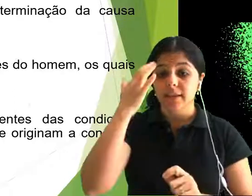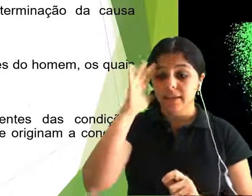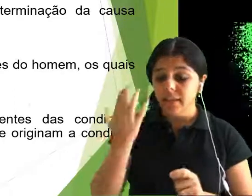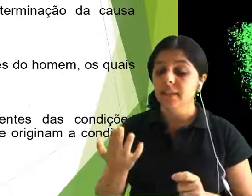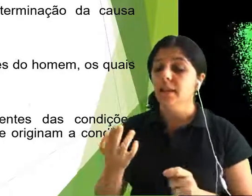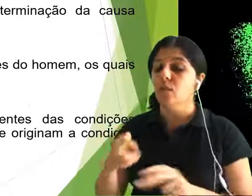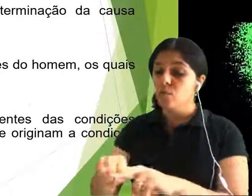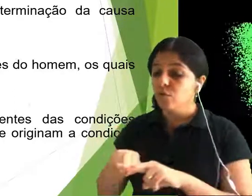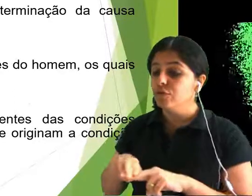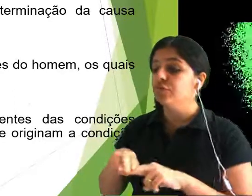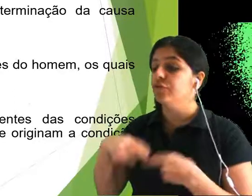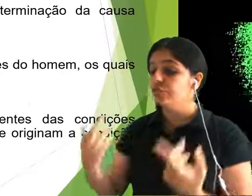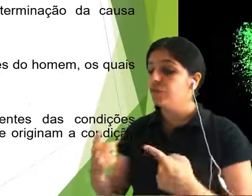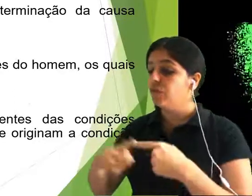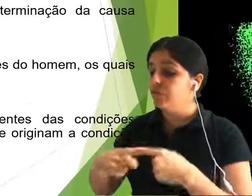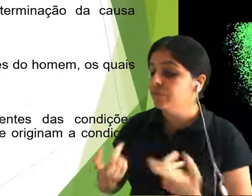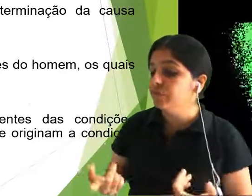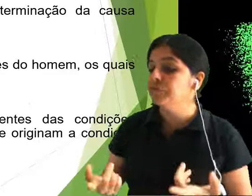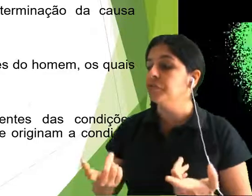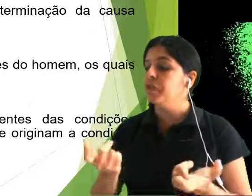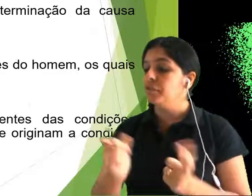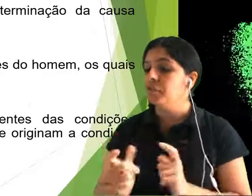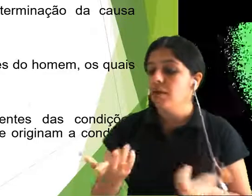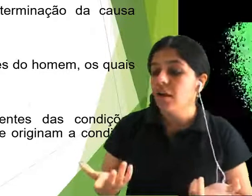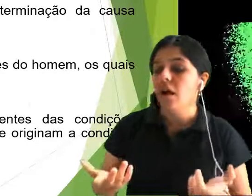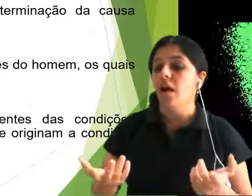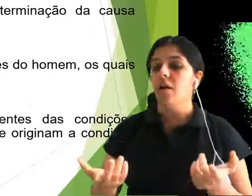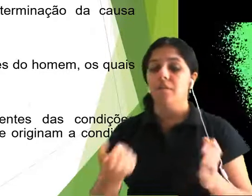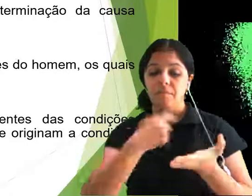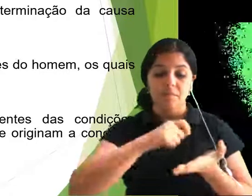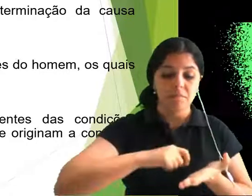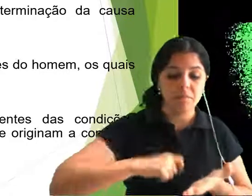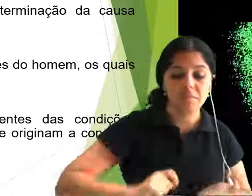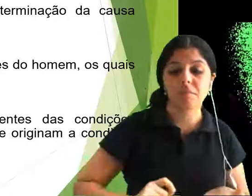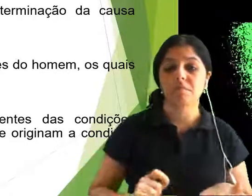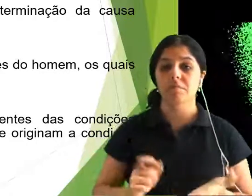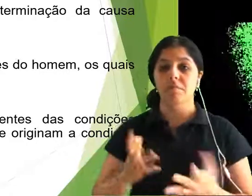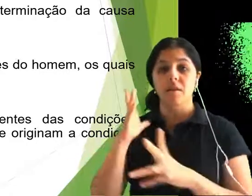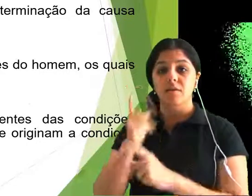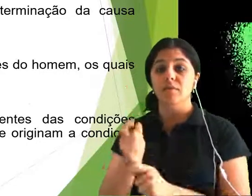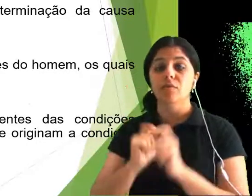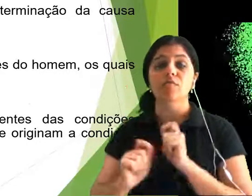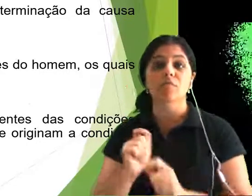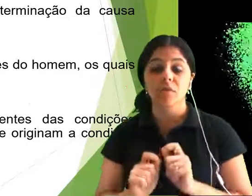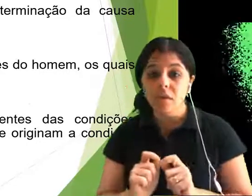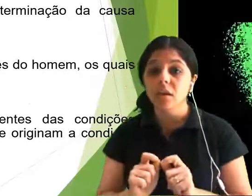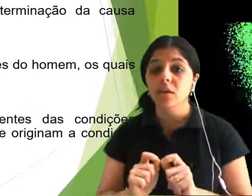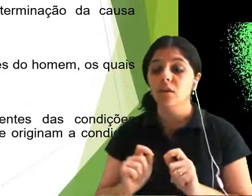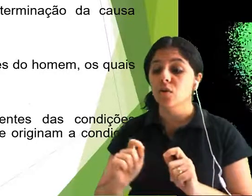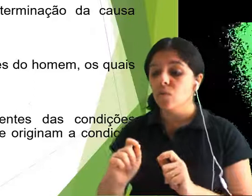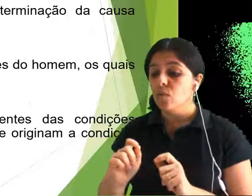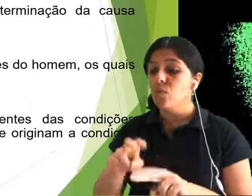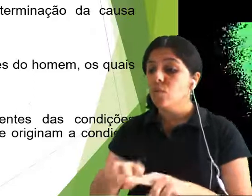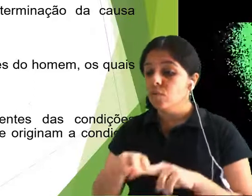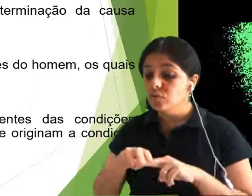cada agente para o levantamento das causas do acidente. Resumindo, podemos dizer que na determinação da causa devemos levar em